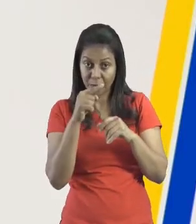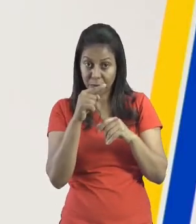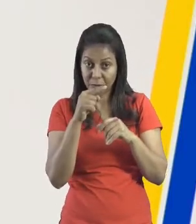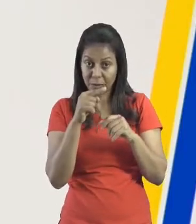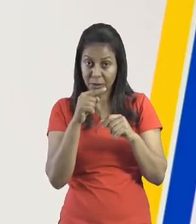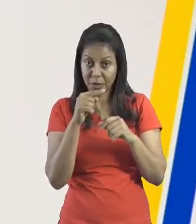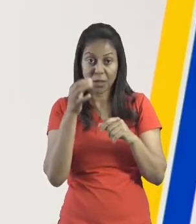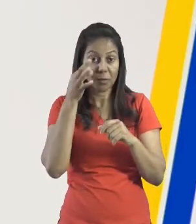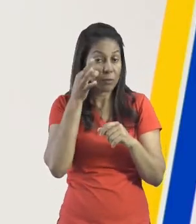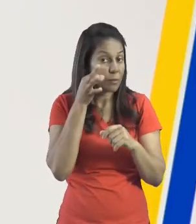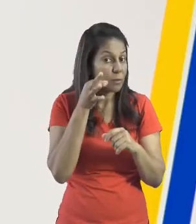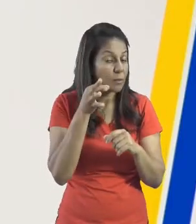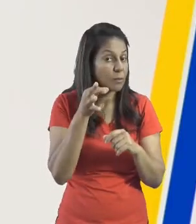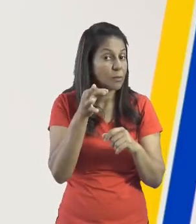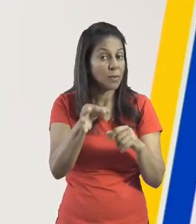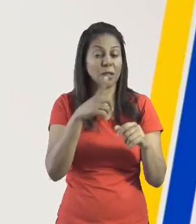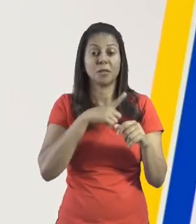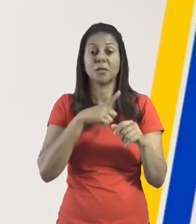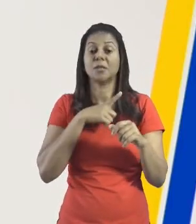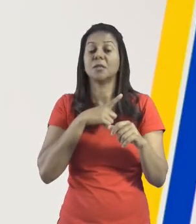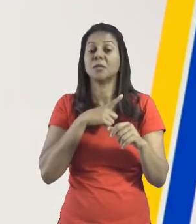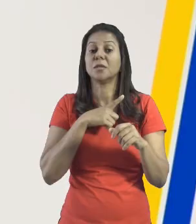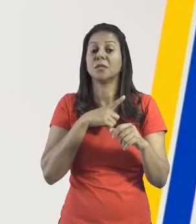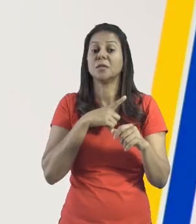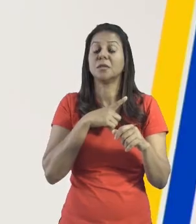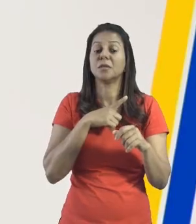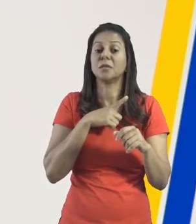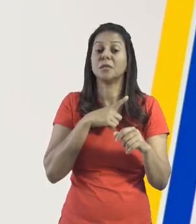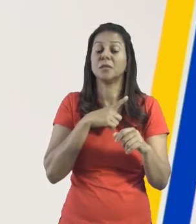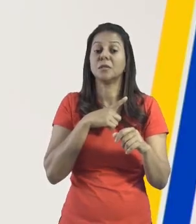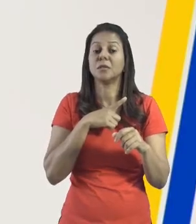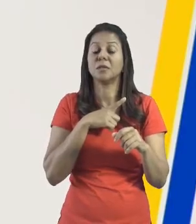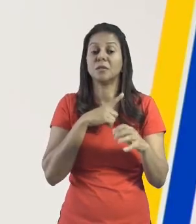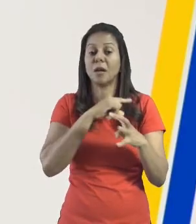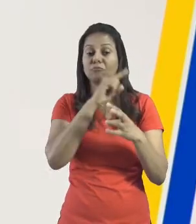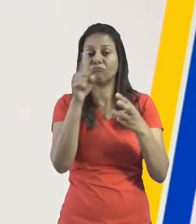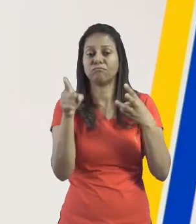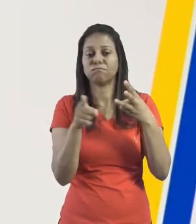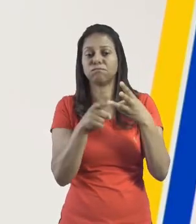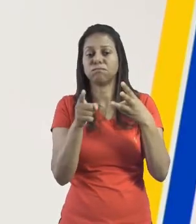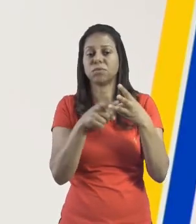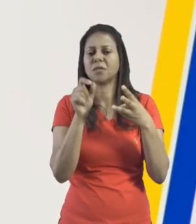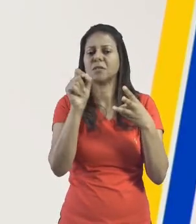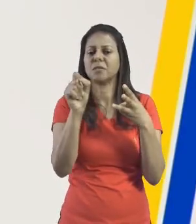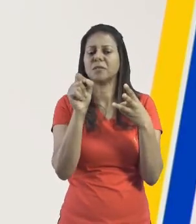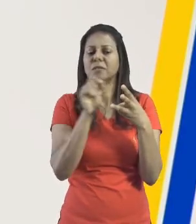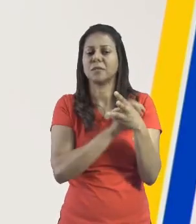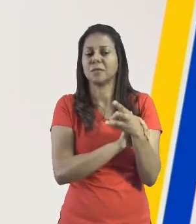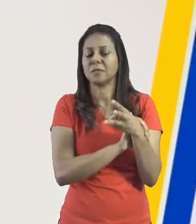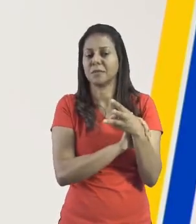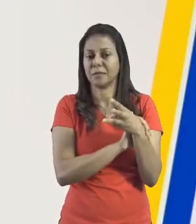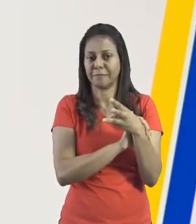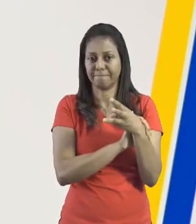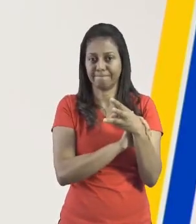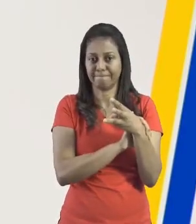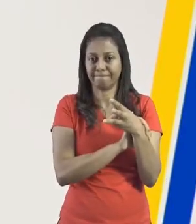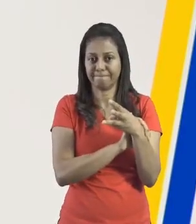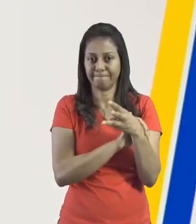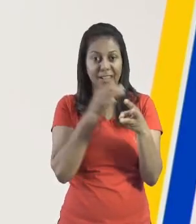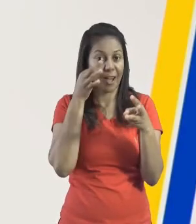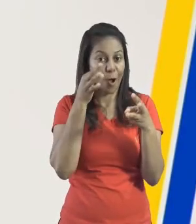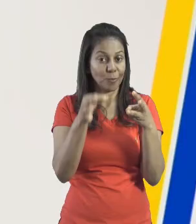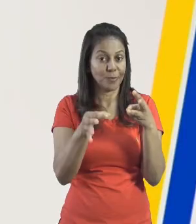nós observarmos, nós temos também o terceiro caso. E esse terceiro caso, como é que nós resolvemos, professor?